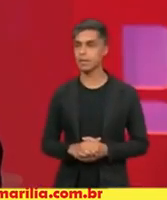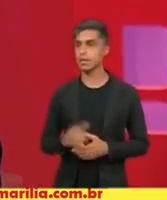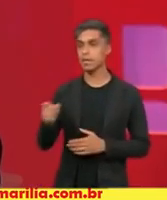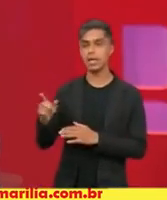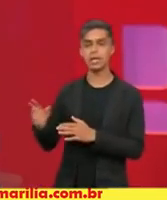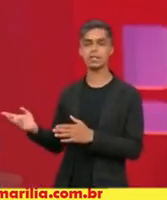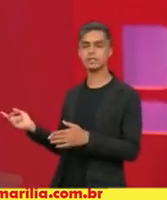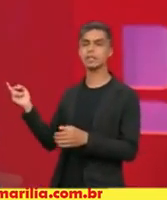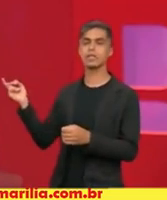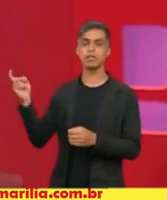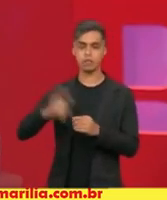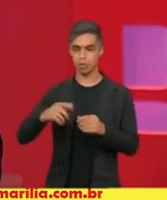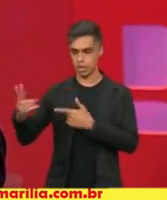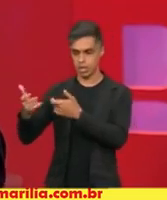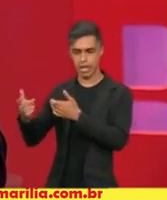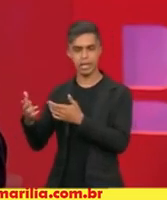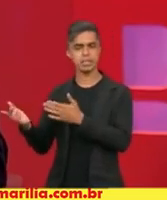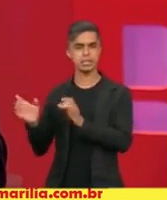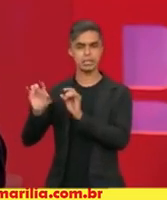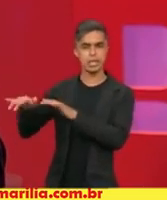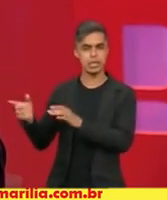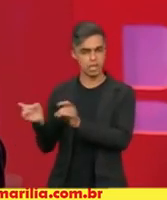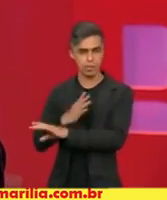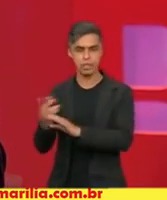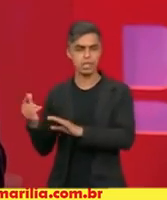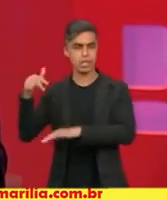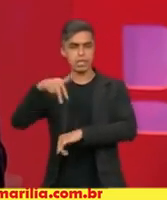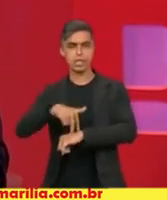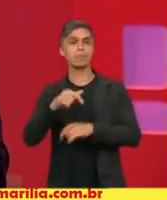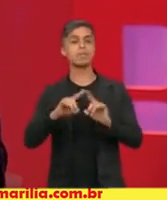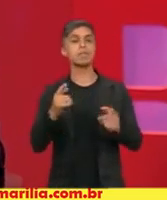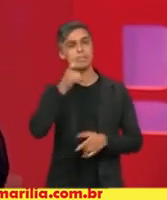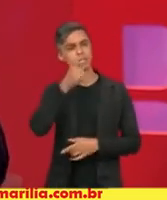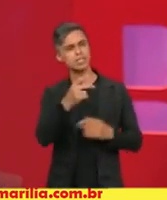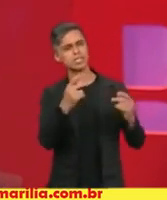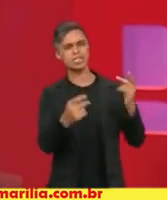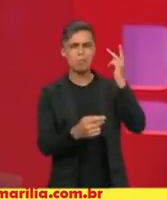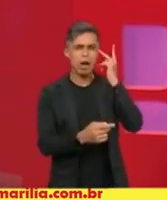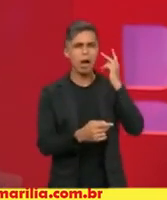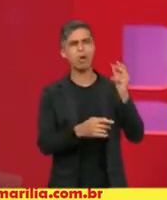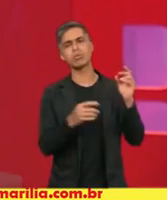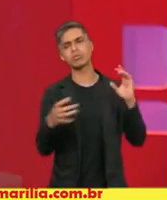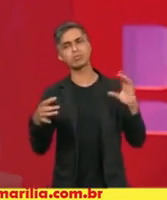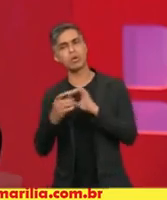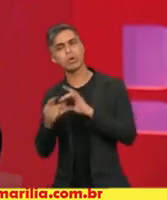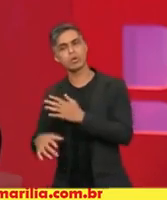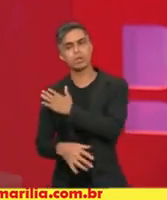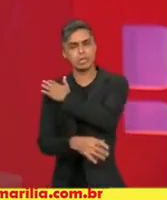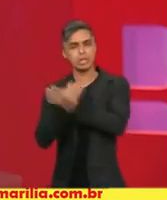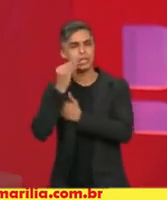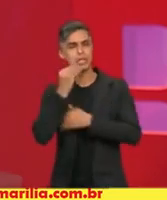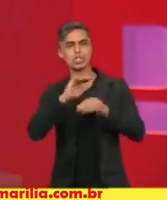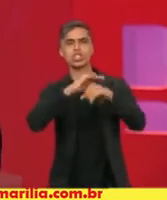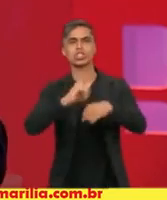da guerra e em que momento os interesses do capital de São Paulo se cruzam com os militares para derrubar o Império e